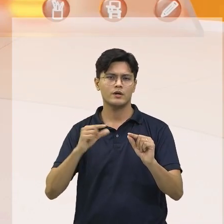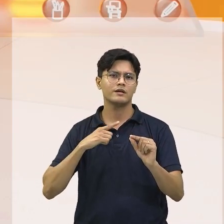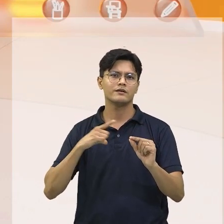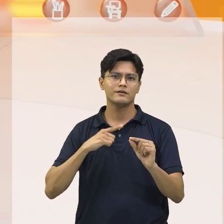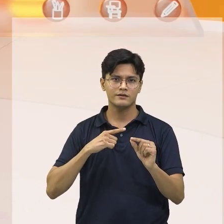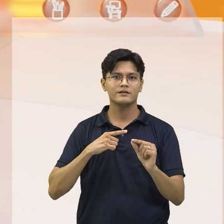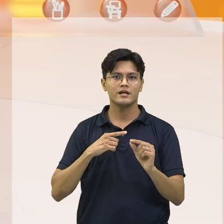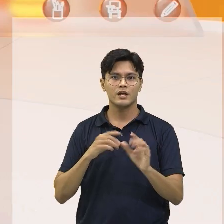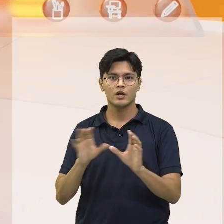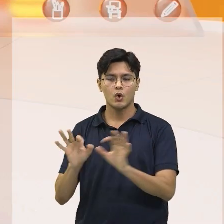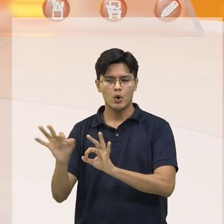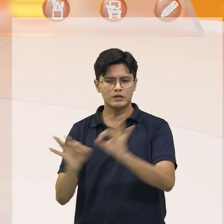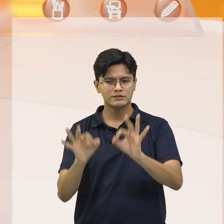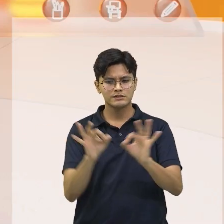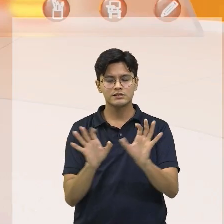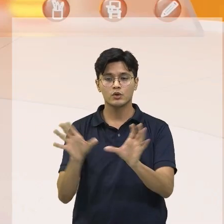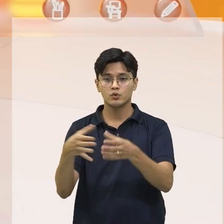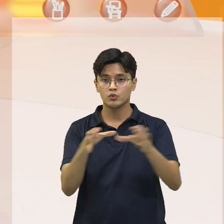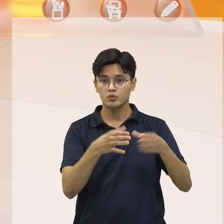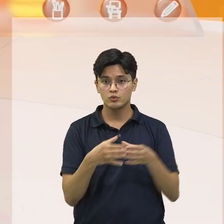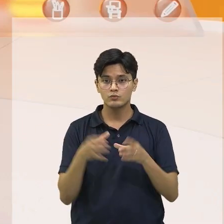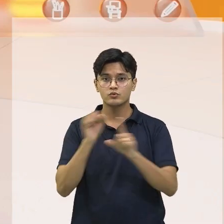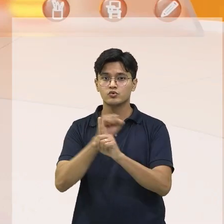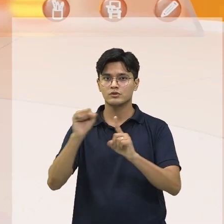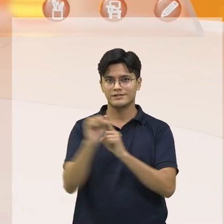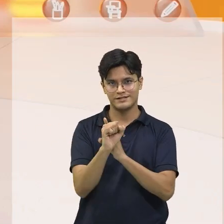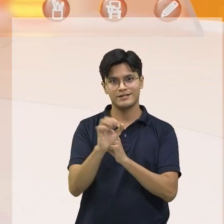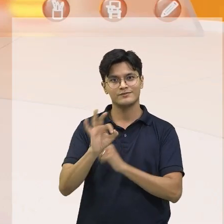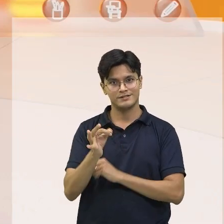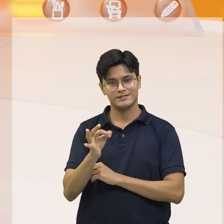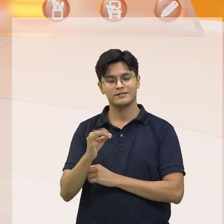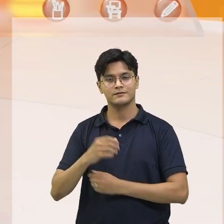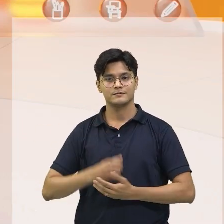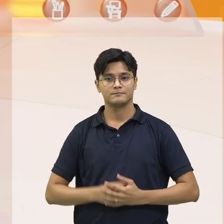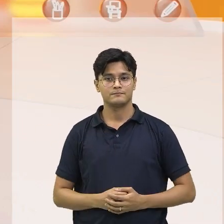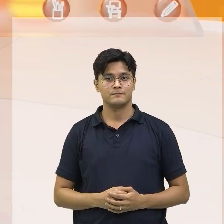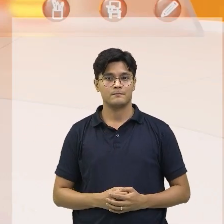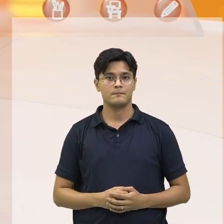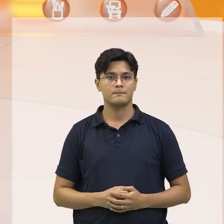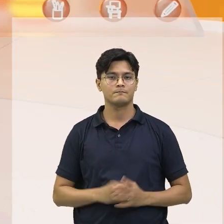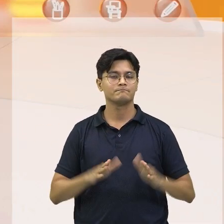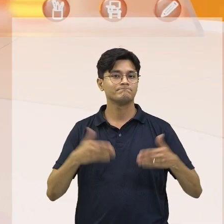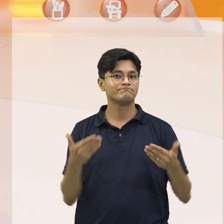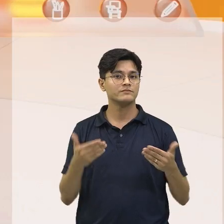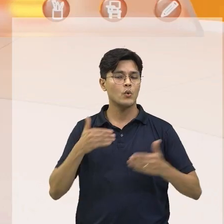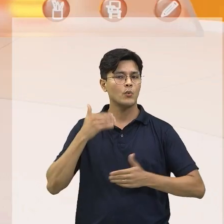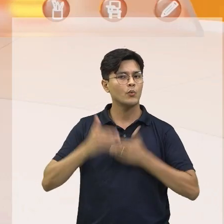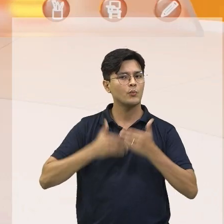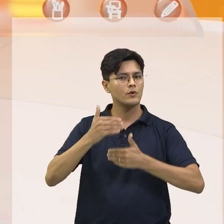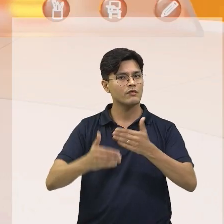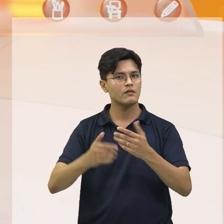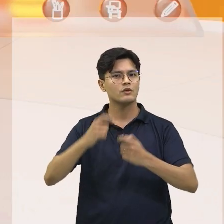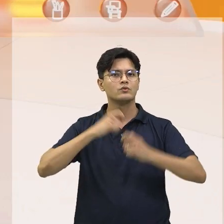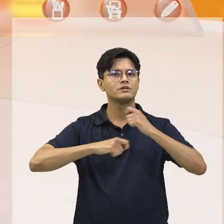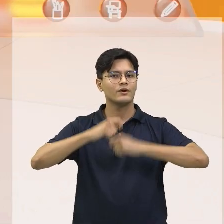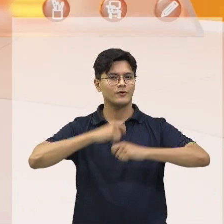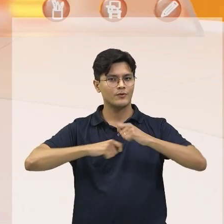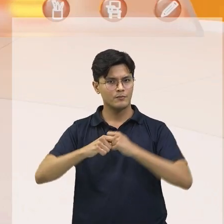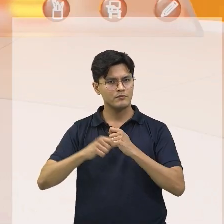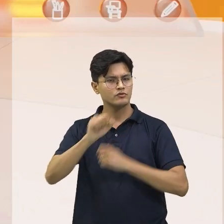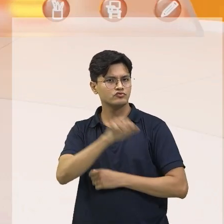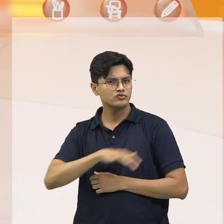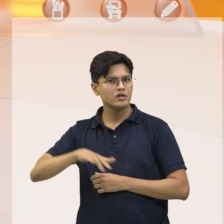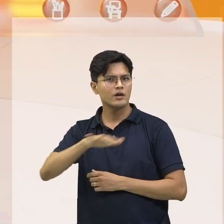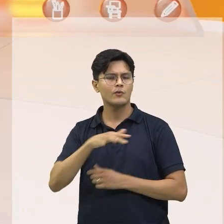divisões sociais nas diferentes polis, tá? Bom, o processo de economia, de um modo geral,